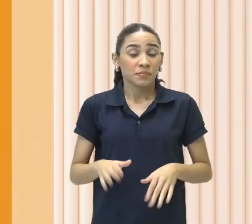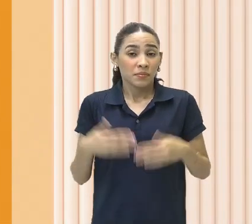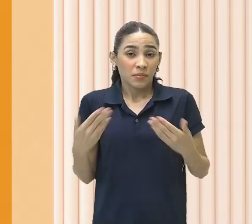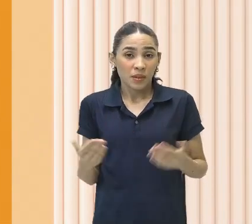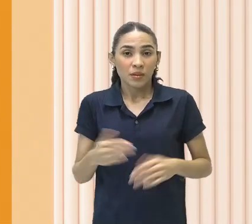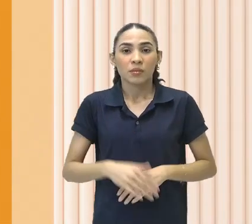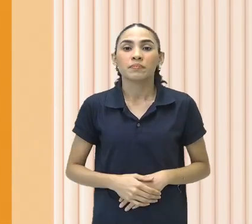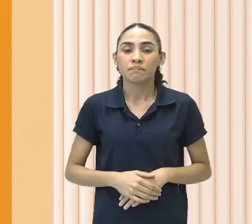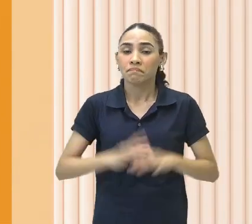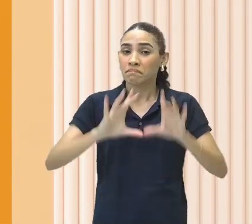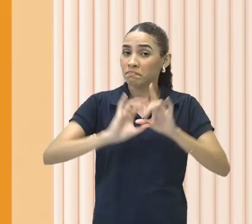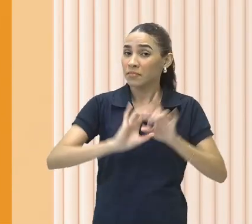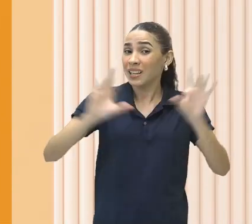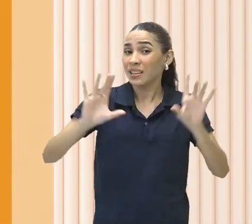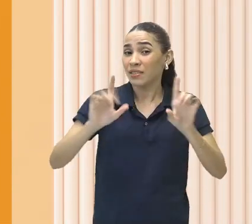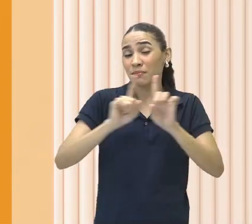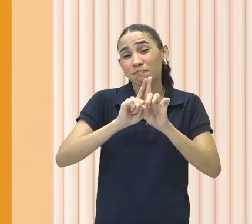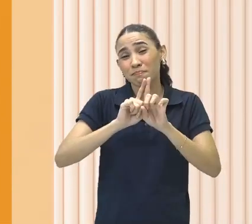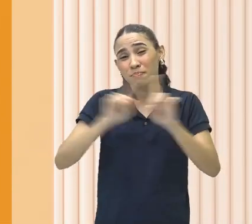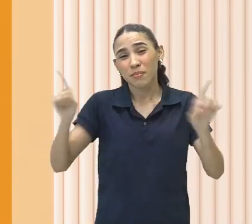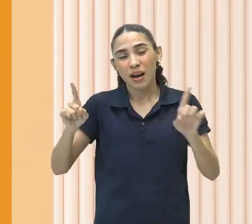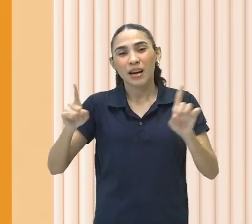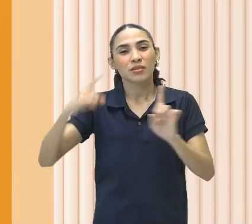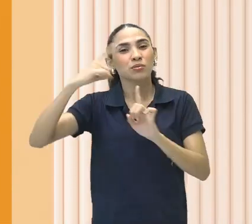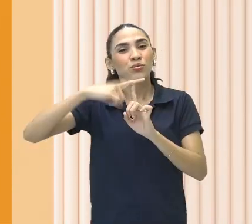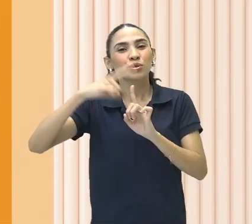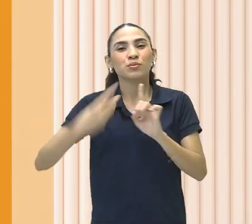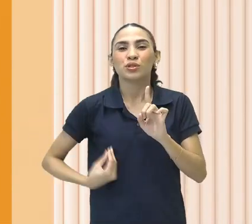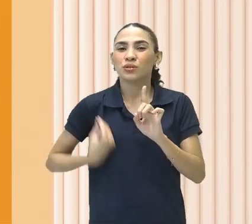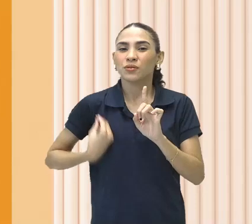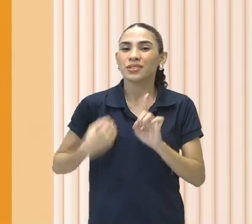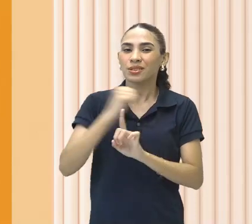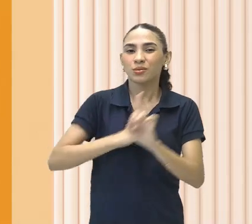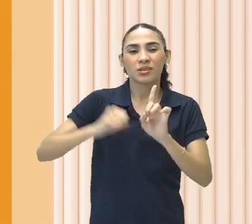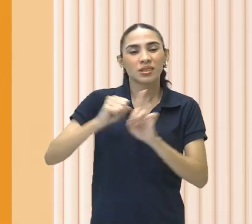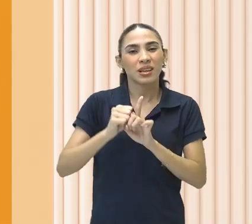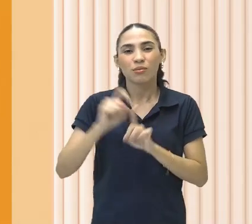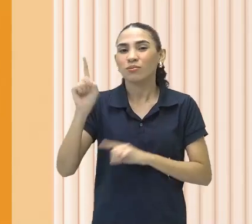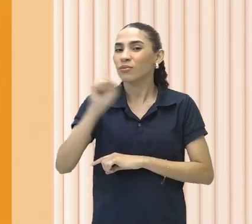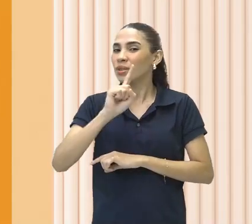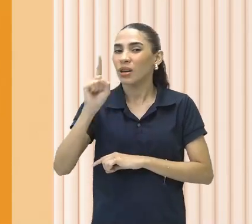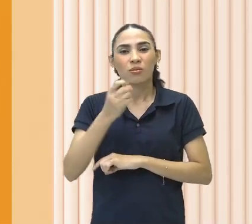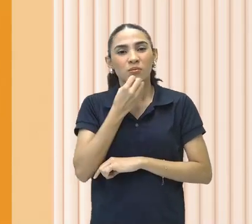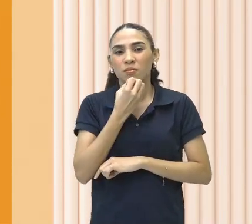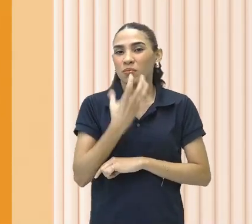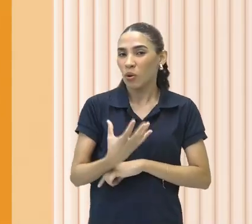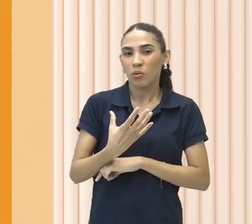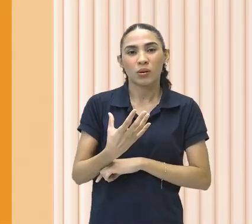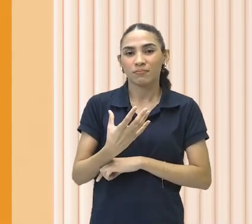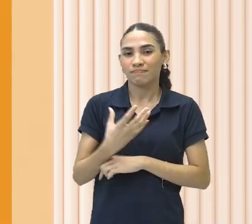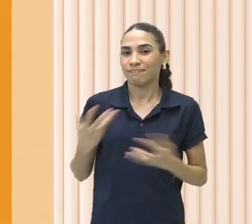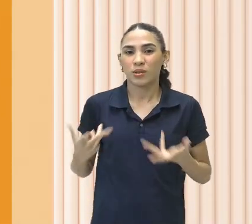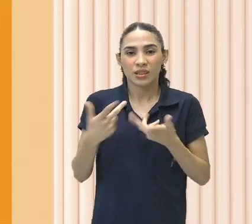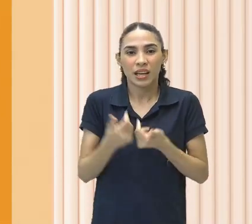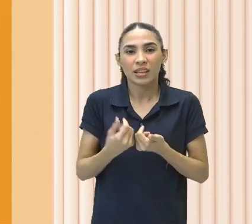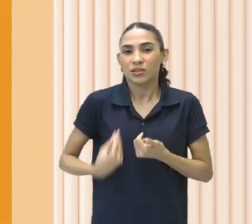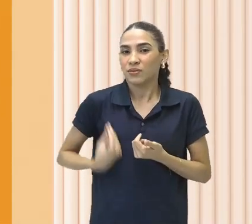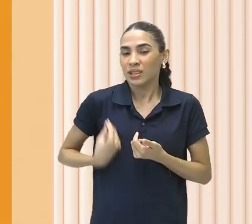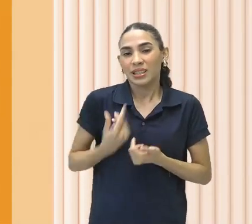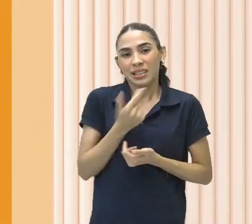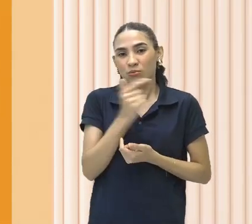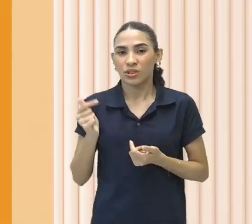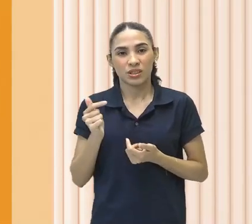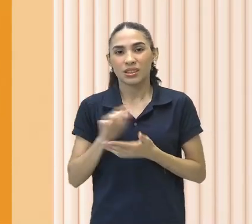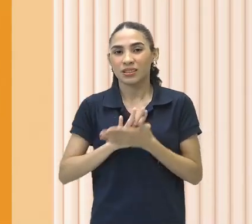se tornaram livres, mas a condição social deles não era benéfica para uma boa qualidade de vida,